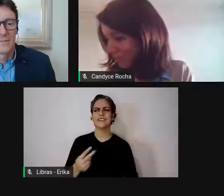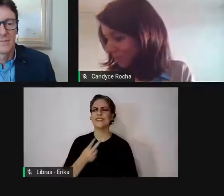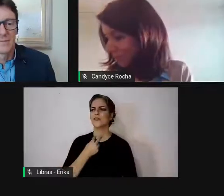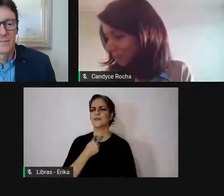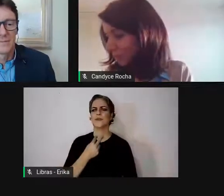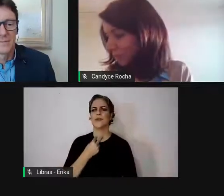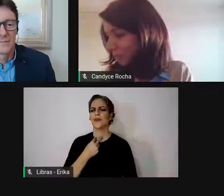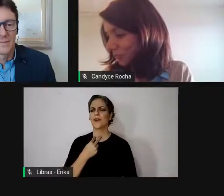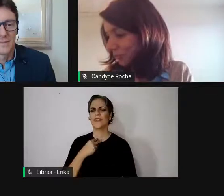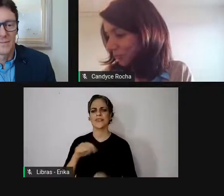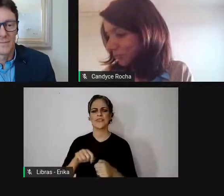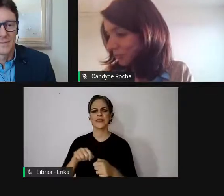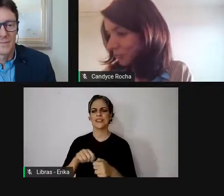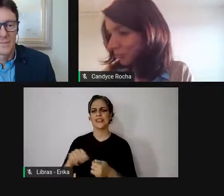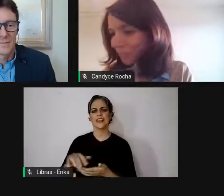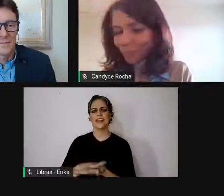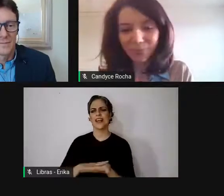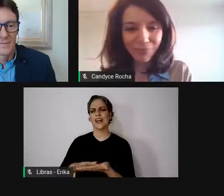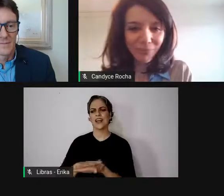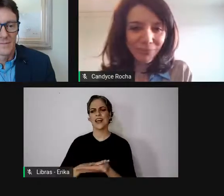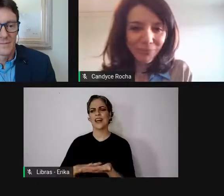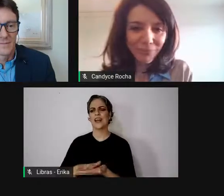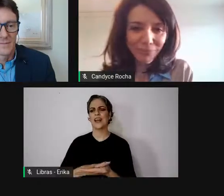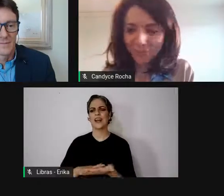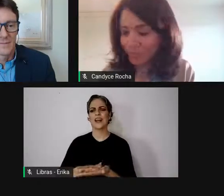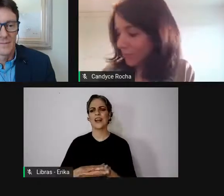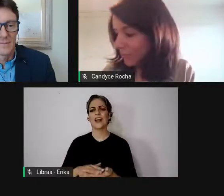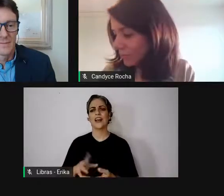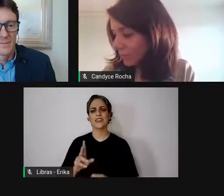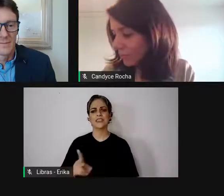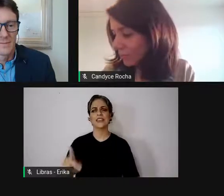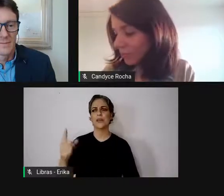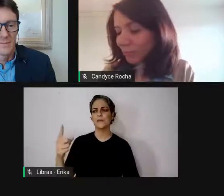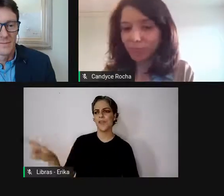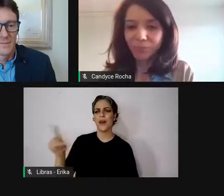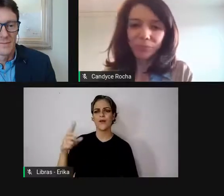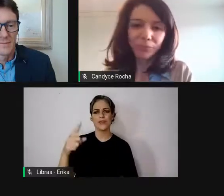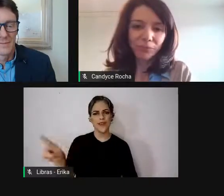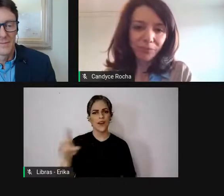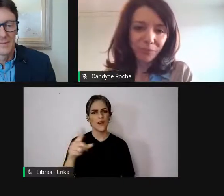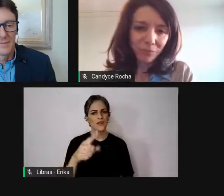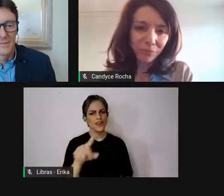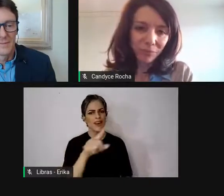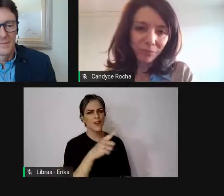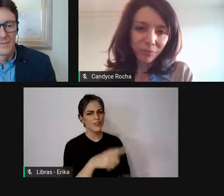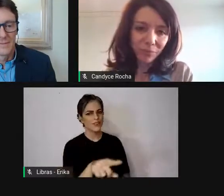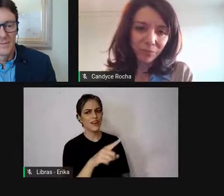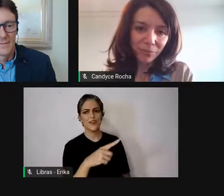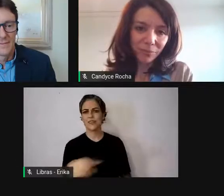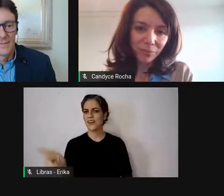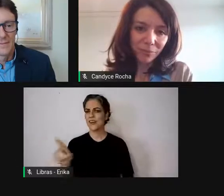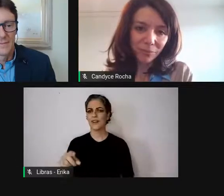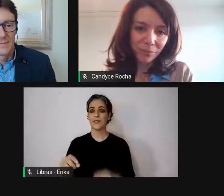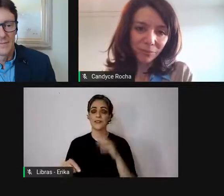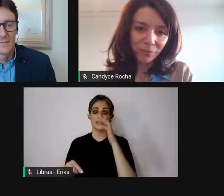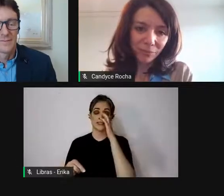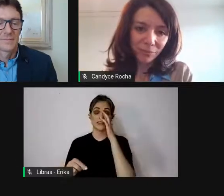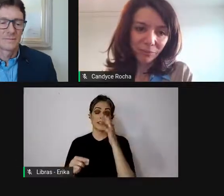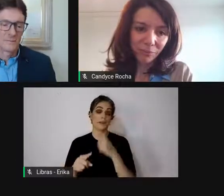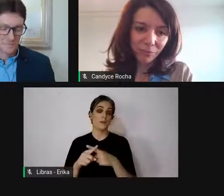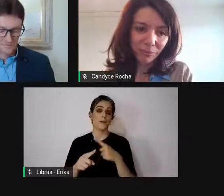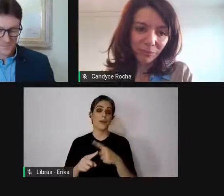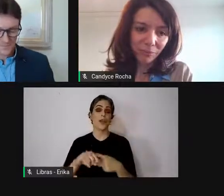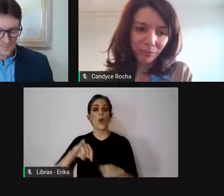ficar recusando coisas, né? Assim, por quê? Porque abre uma série de oportunidades. Eu vejo que